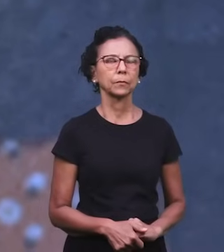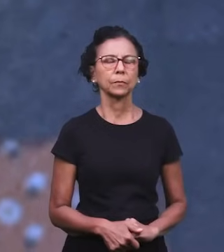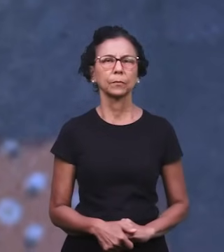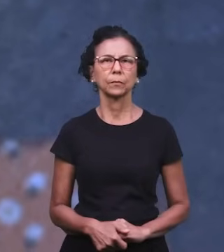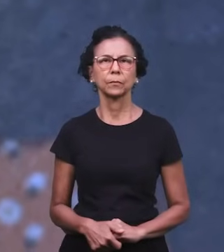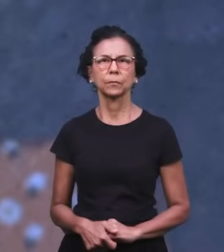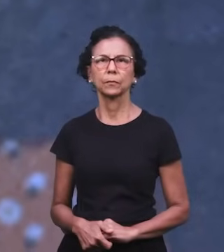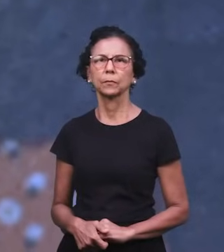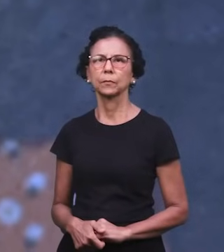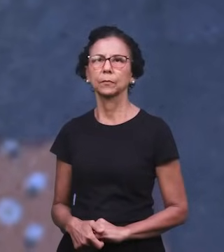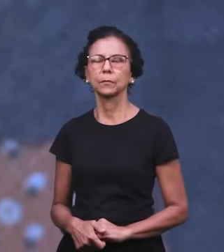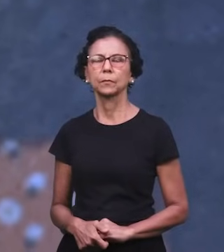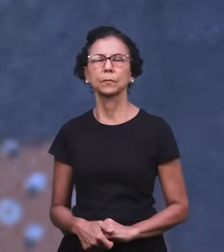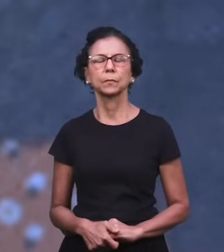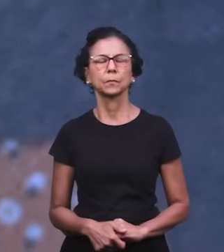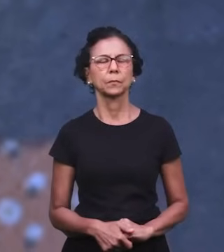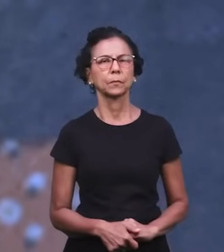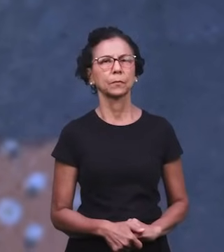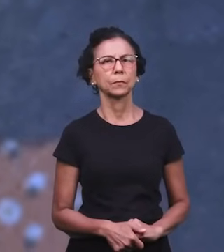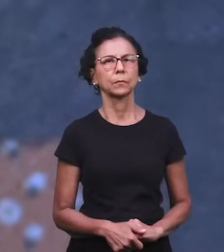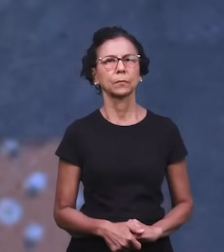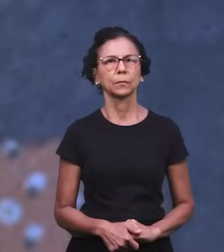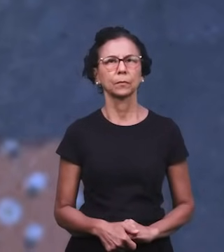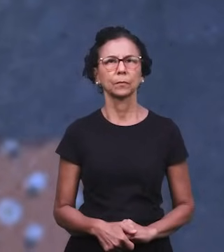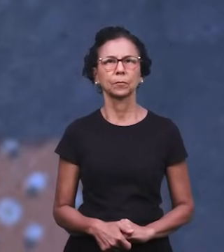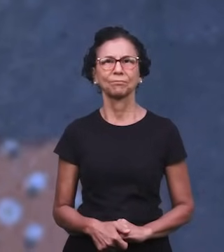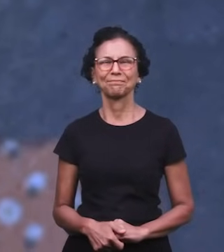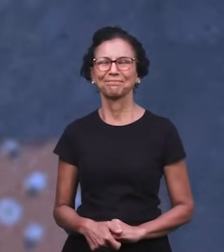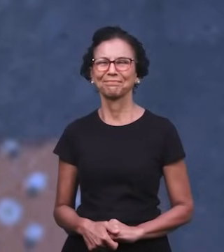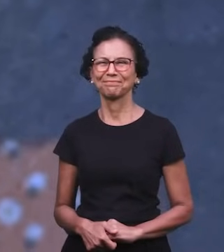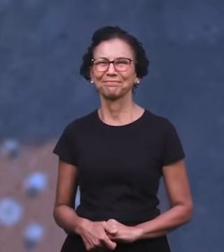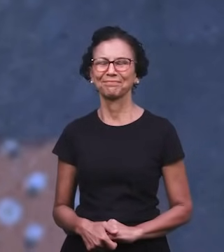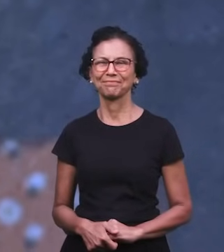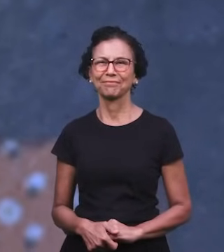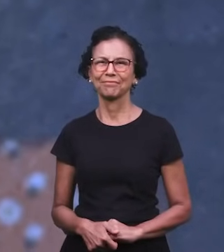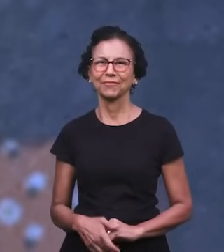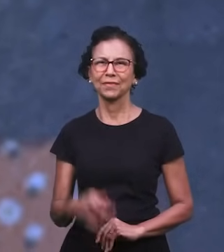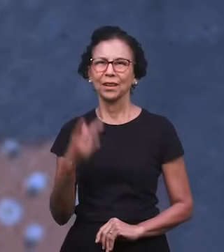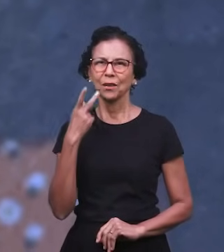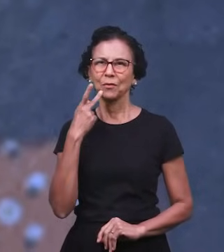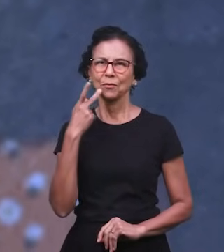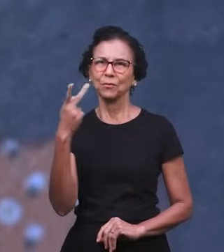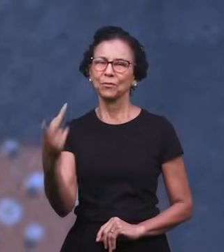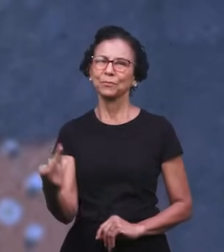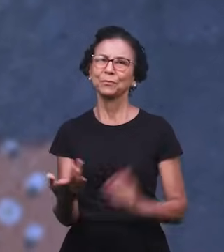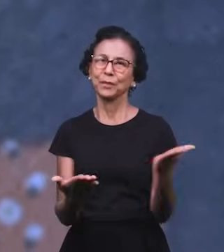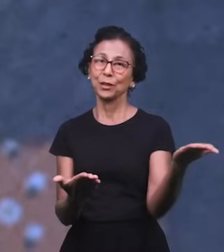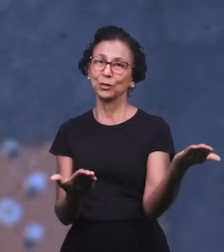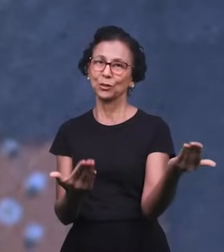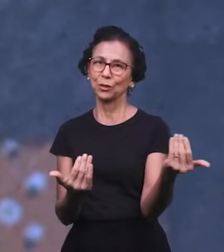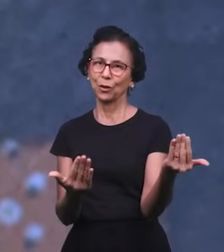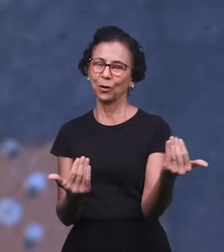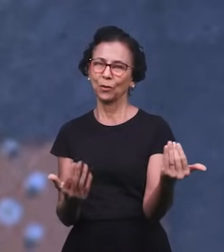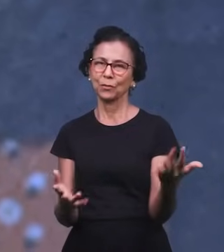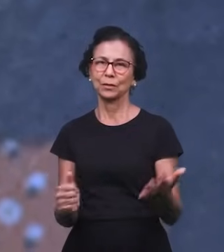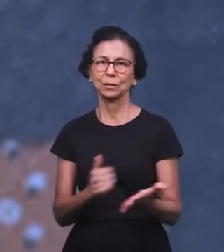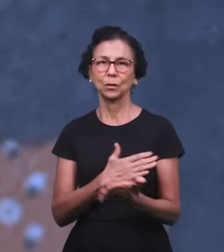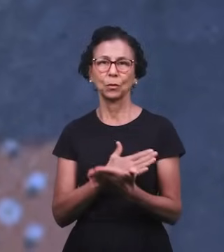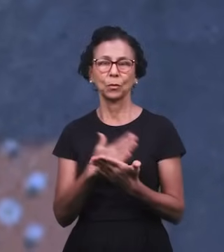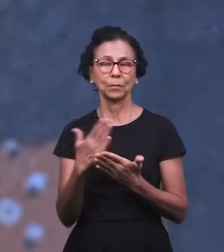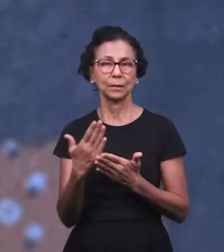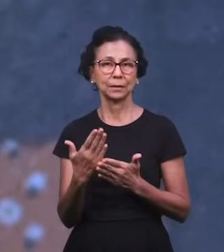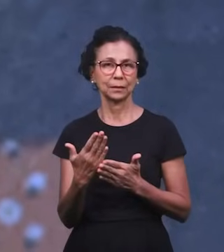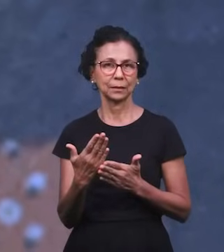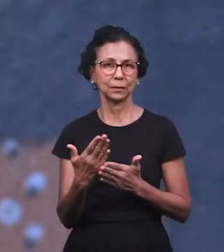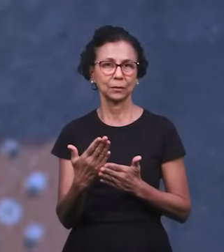Fala, jovem! Estamos começando mais uma edição de um programa de jovens, feito para jovens e